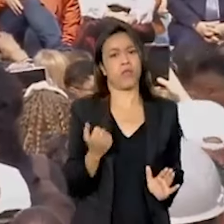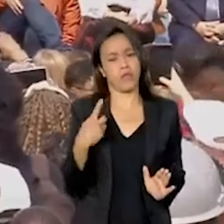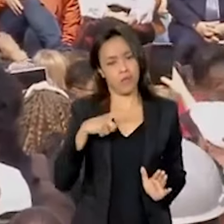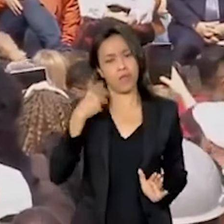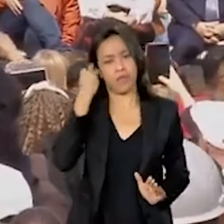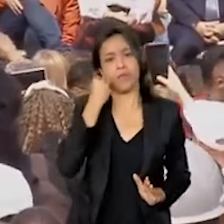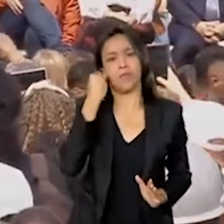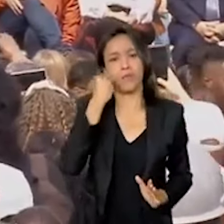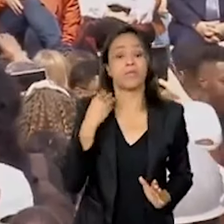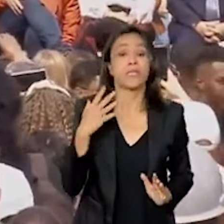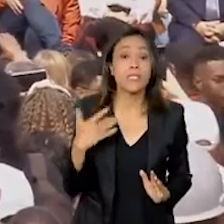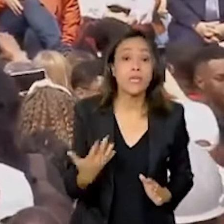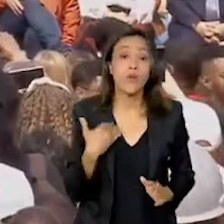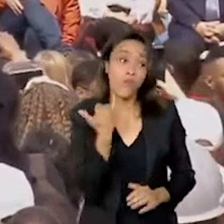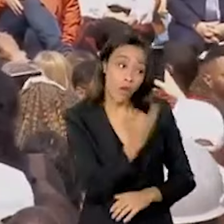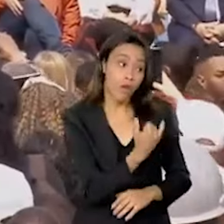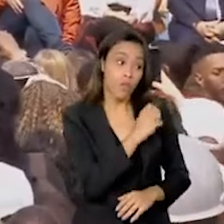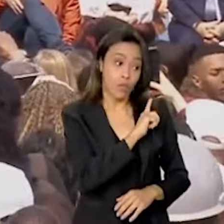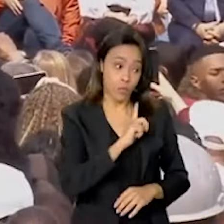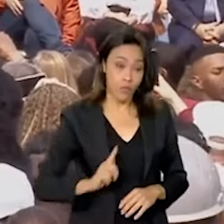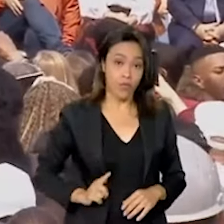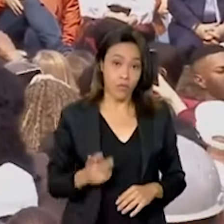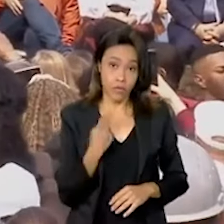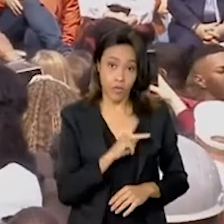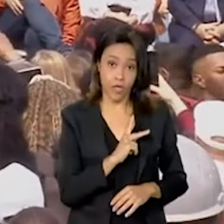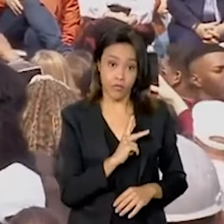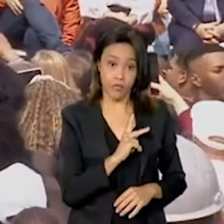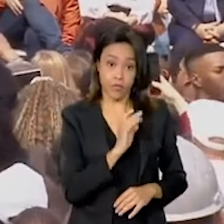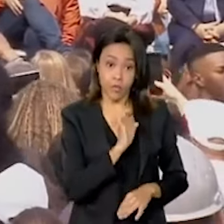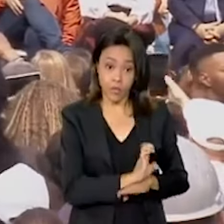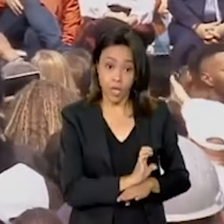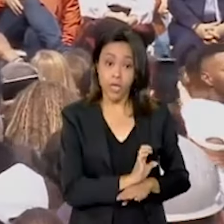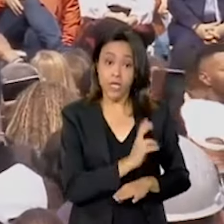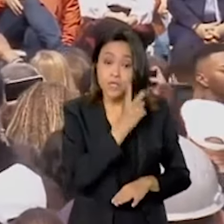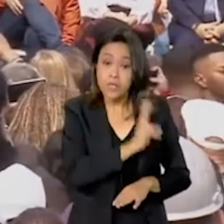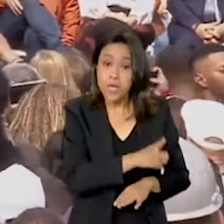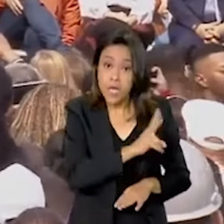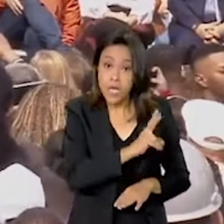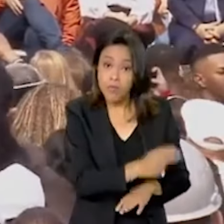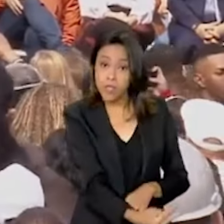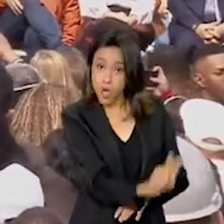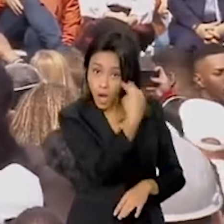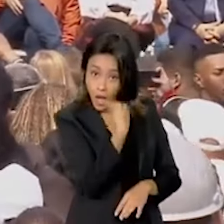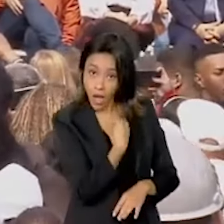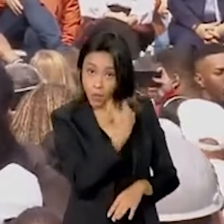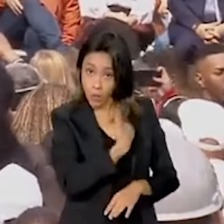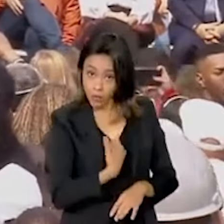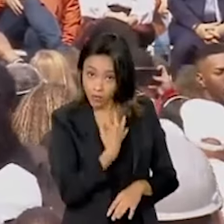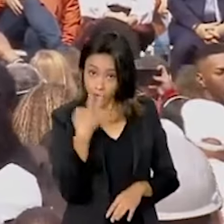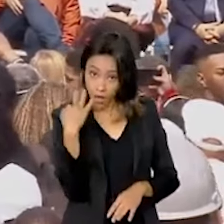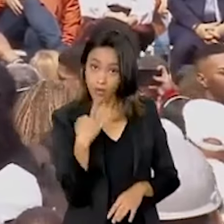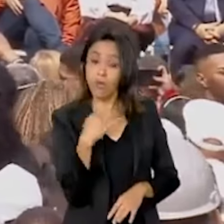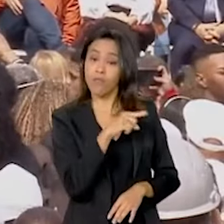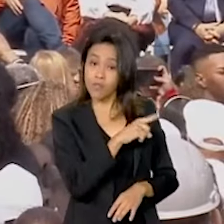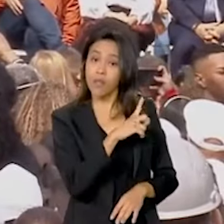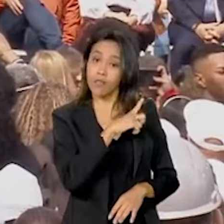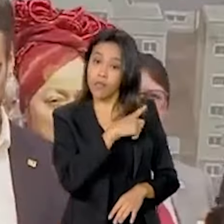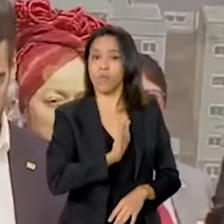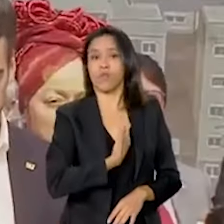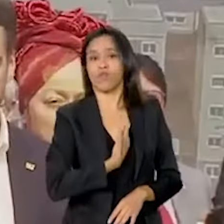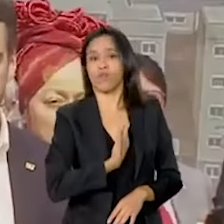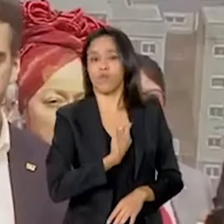Então, Eduardo, eu quero que toda vez que você olhar para o governo federal, você sabe que você tem um